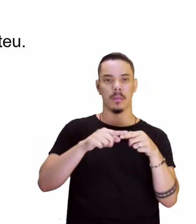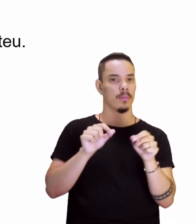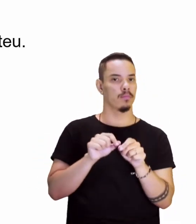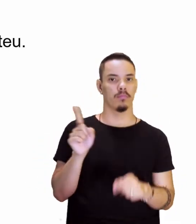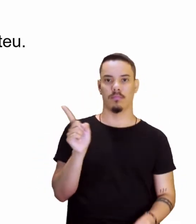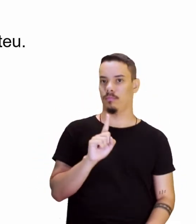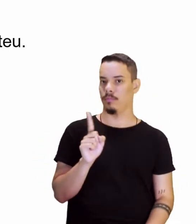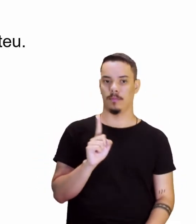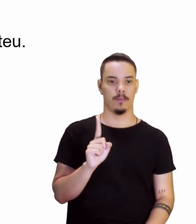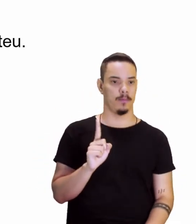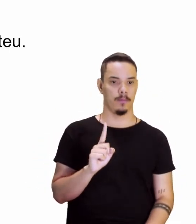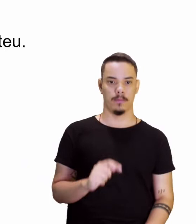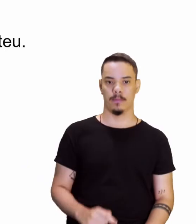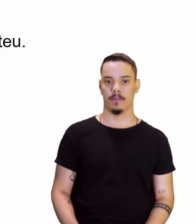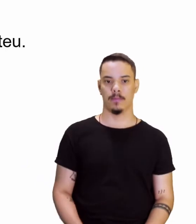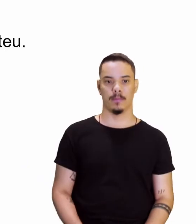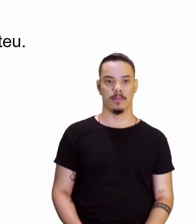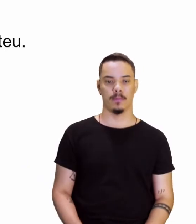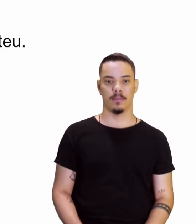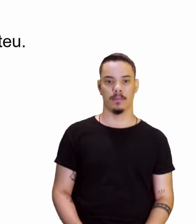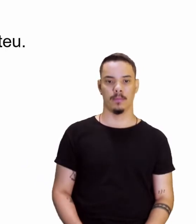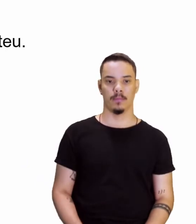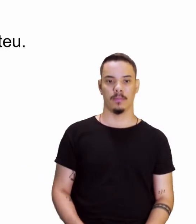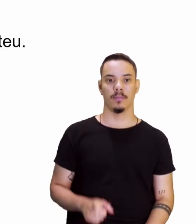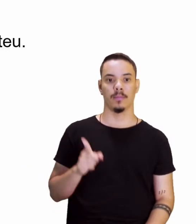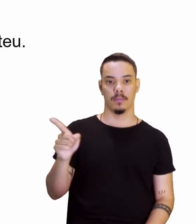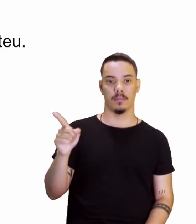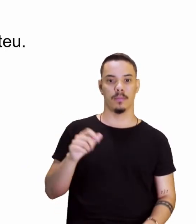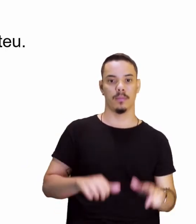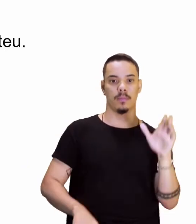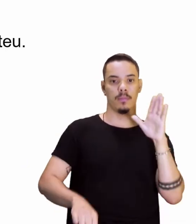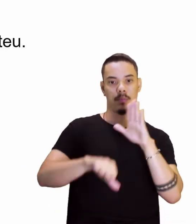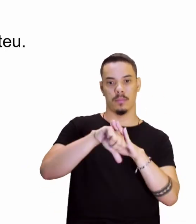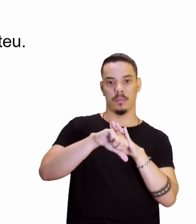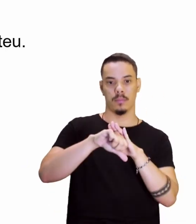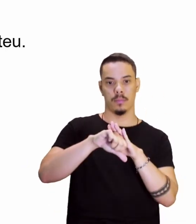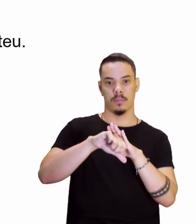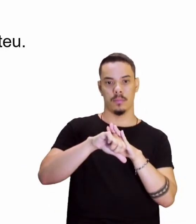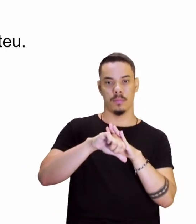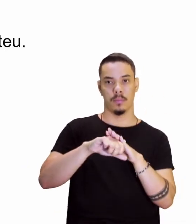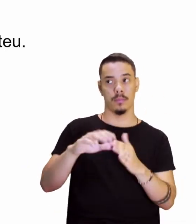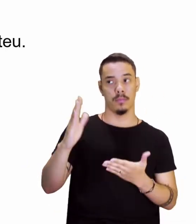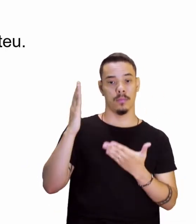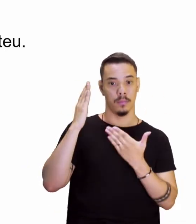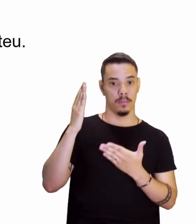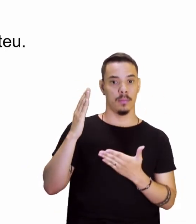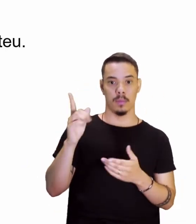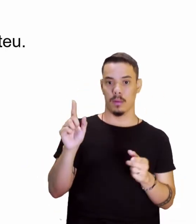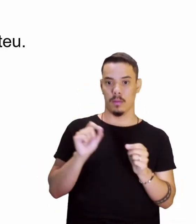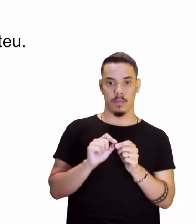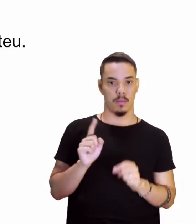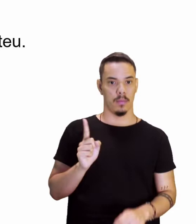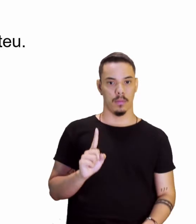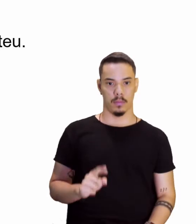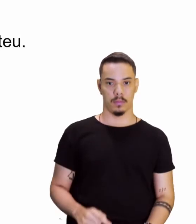cometeu. Olha só que nós temos. Ele era suspeito por um crime que não cometeu. Ó,